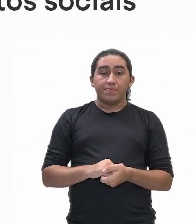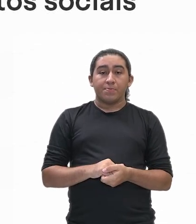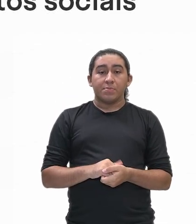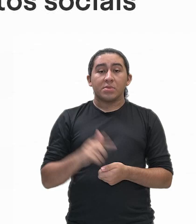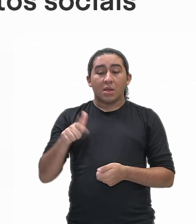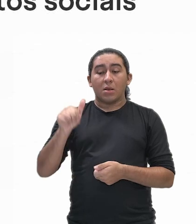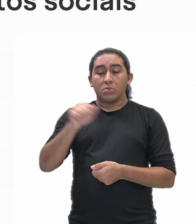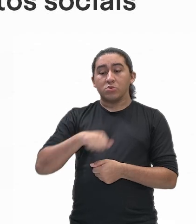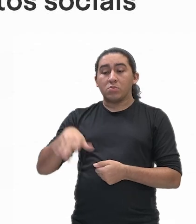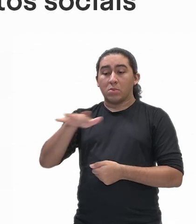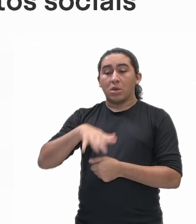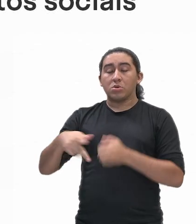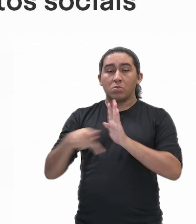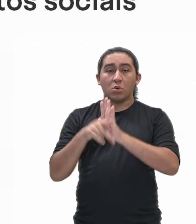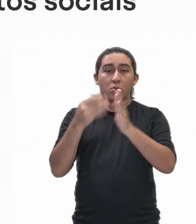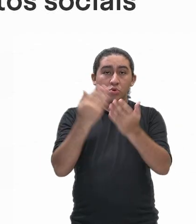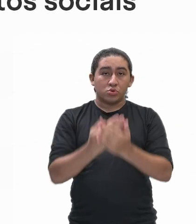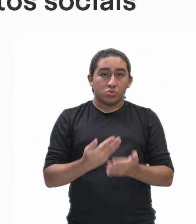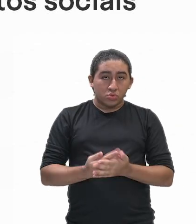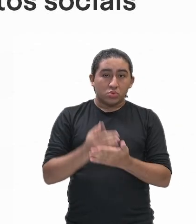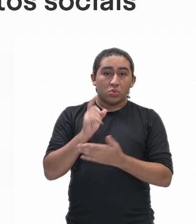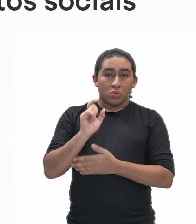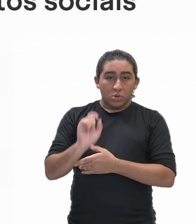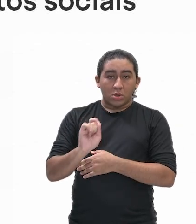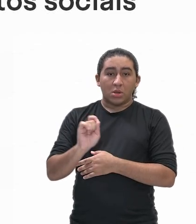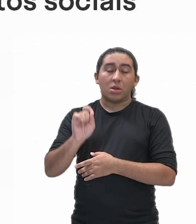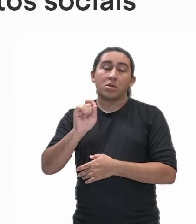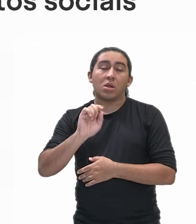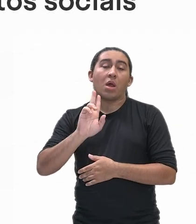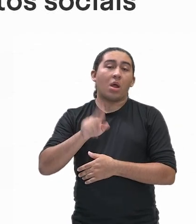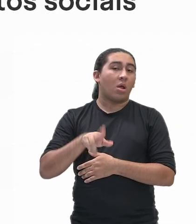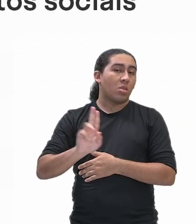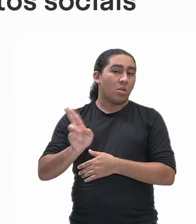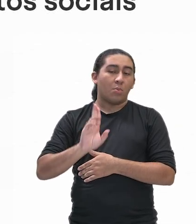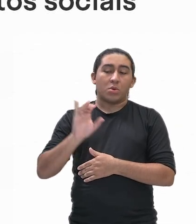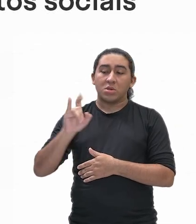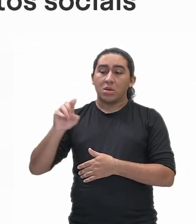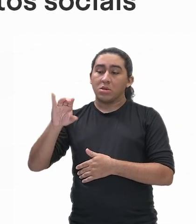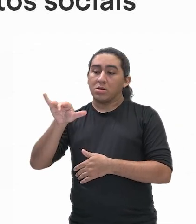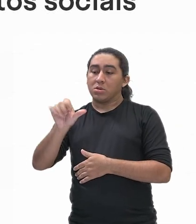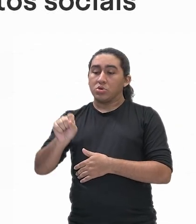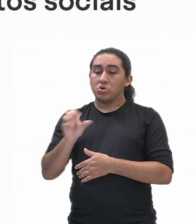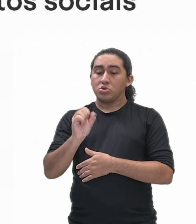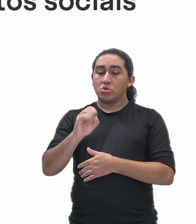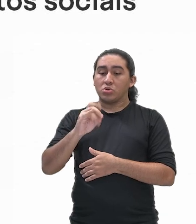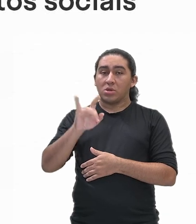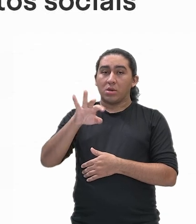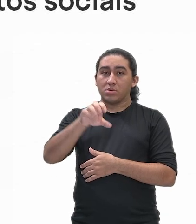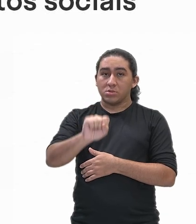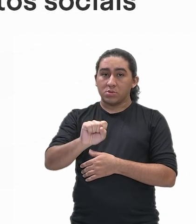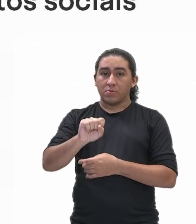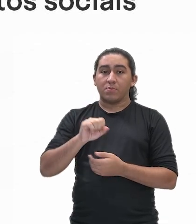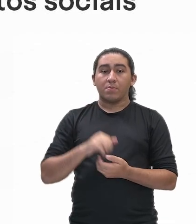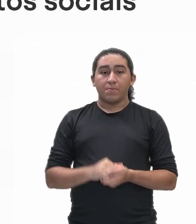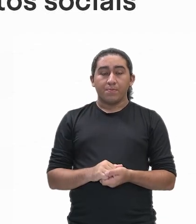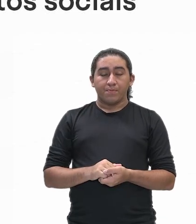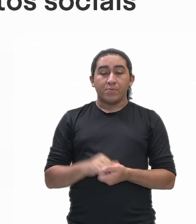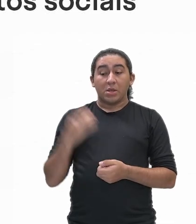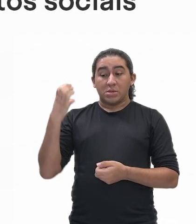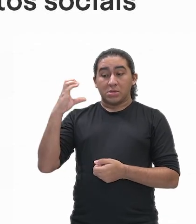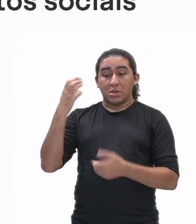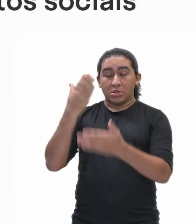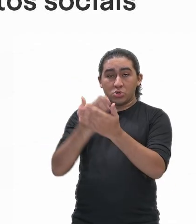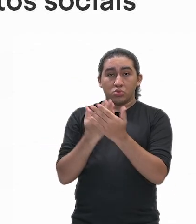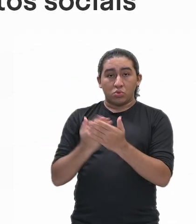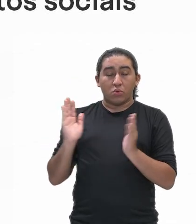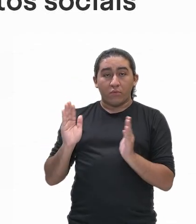constituem o campo do conhecimento que ficou denominado como ciências sociais. Essas ciências